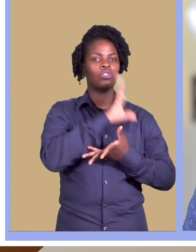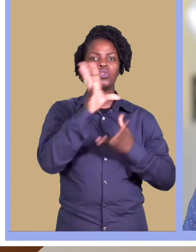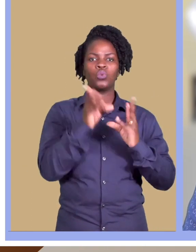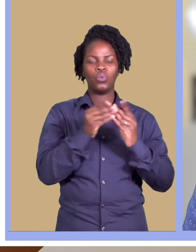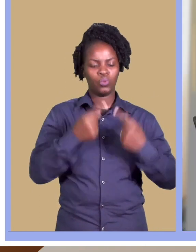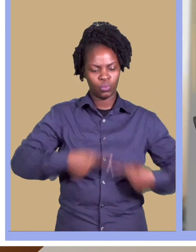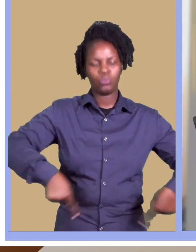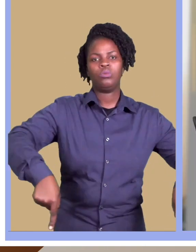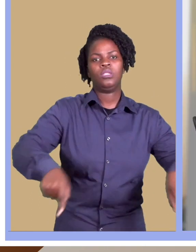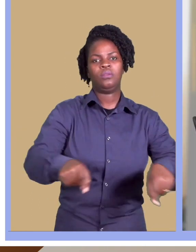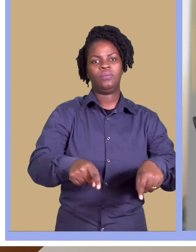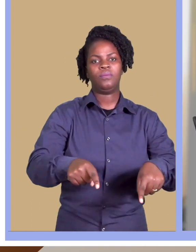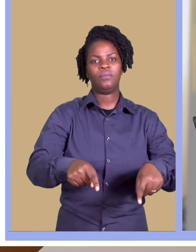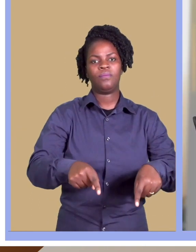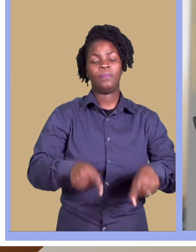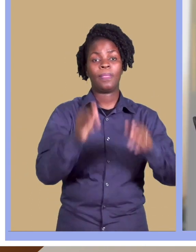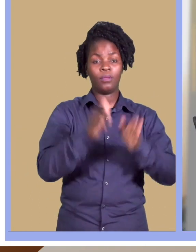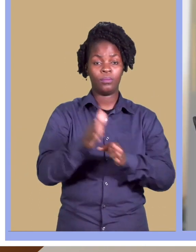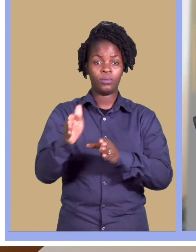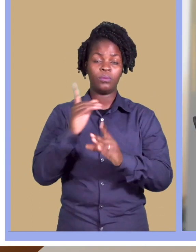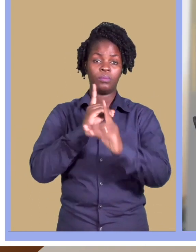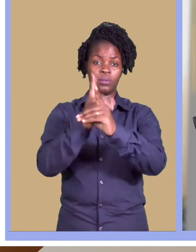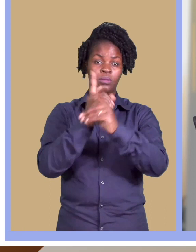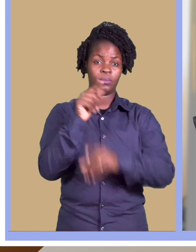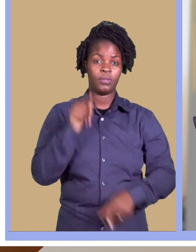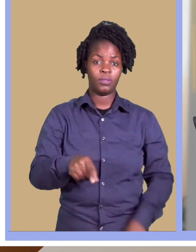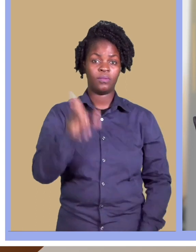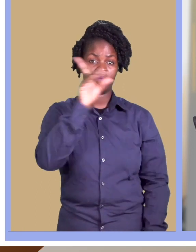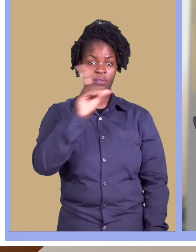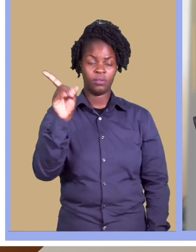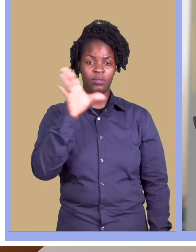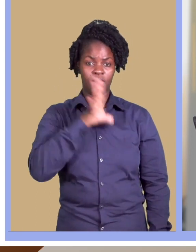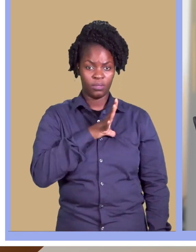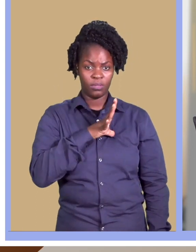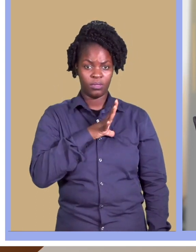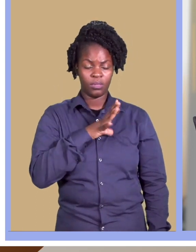né? Aquelas pessoas que estão ali como pessoas com deficiência, obviamente estão ali para